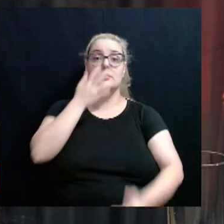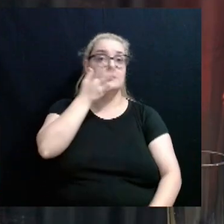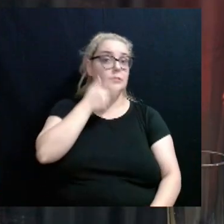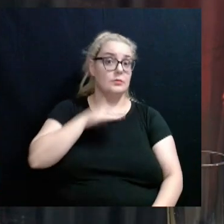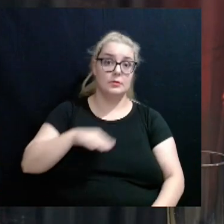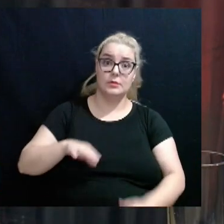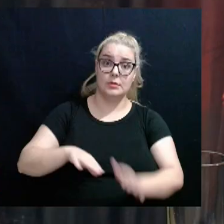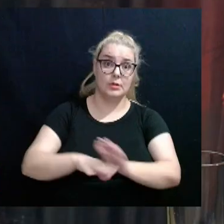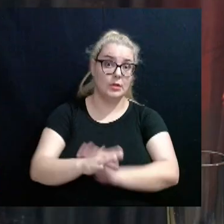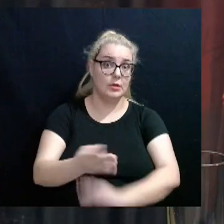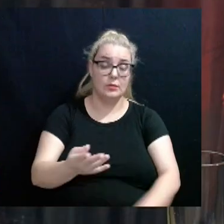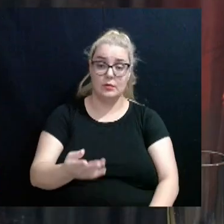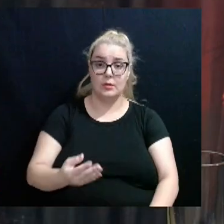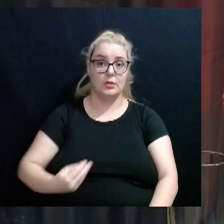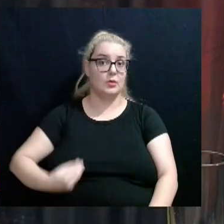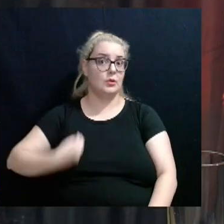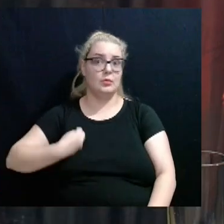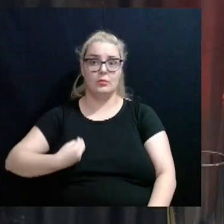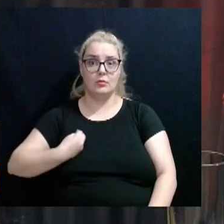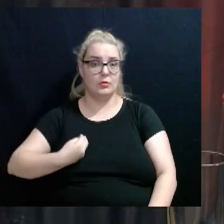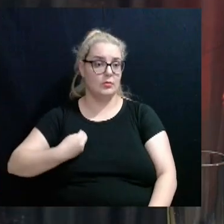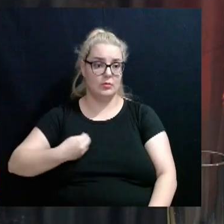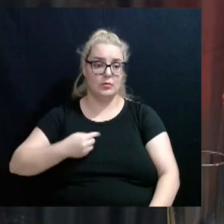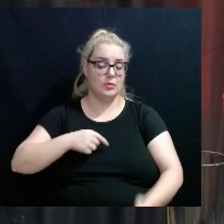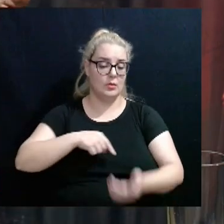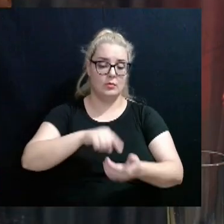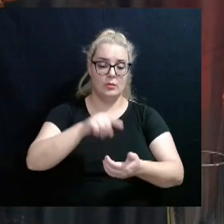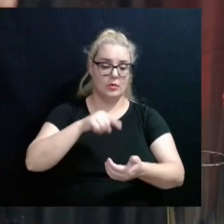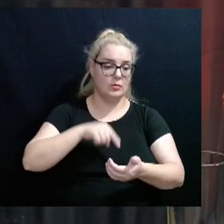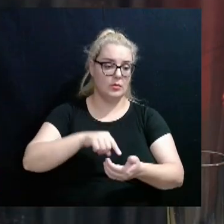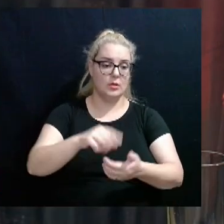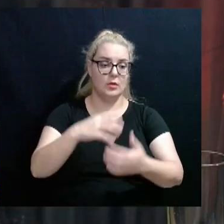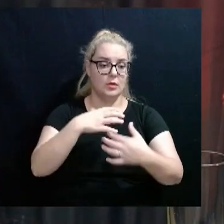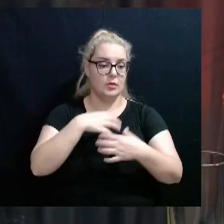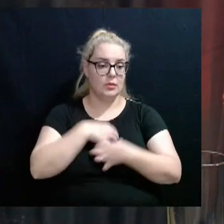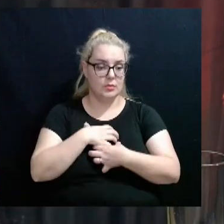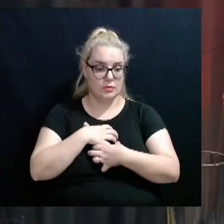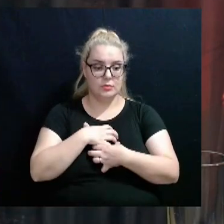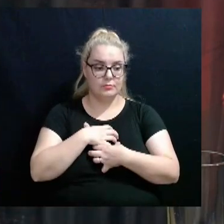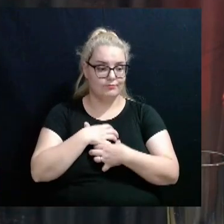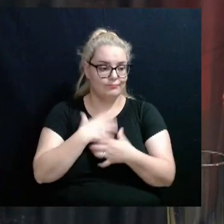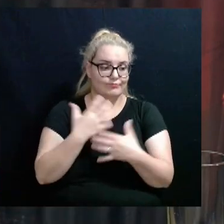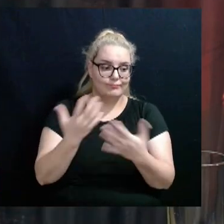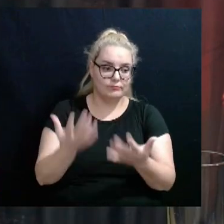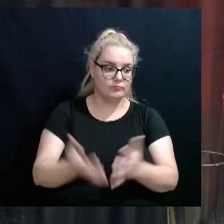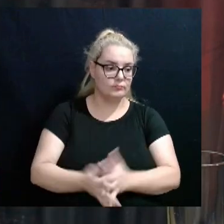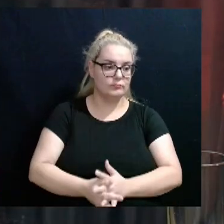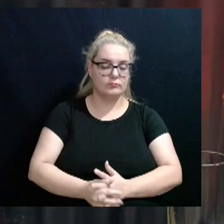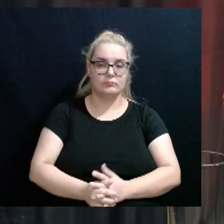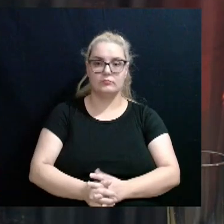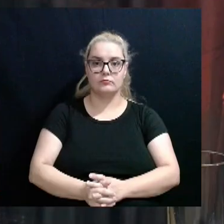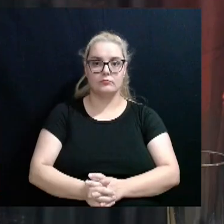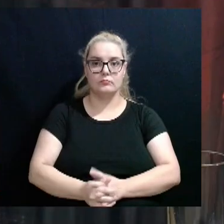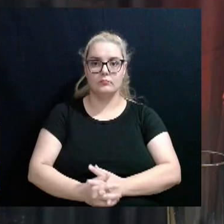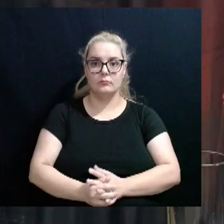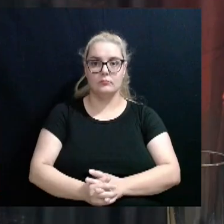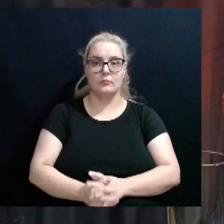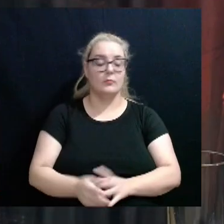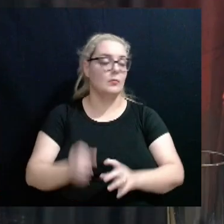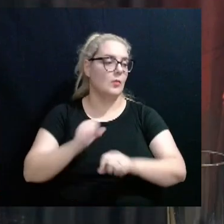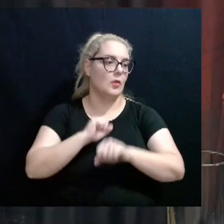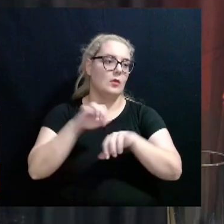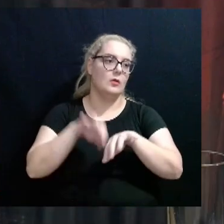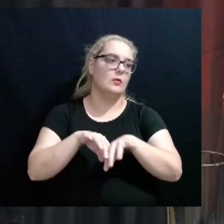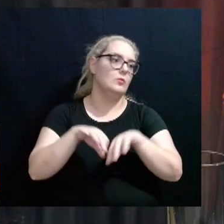e vivem apegadas aos seus celulares de uma maneira, né, é praticamente impossível separá-las,